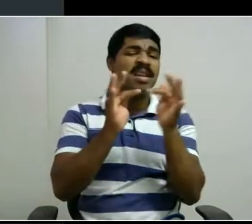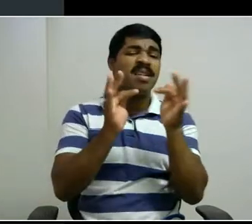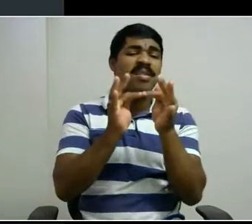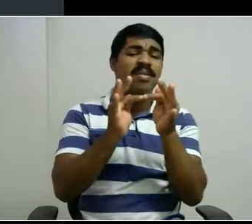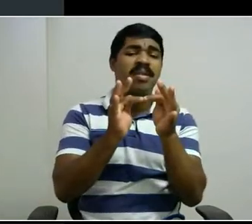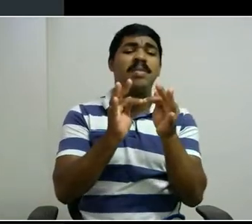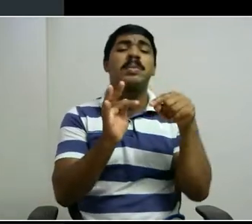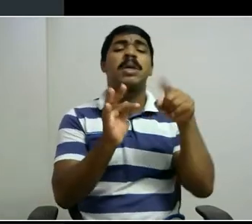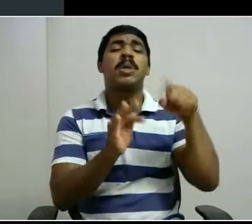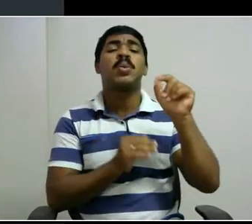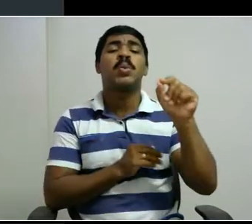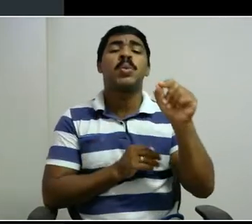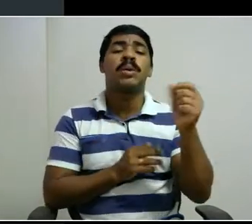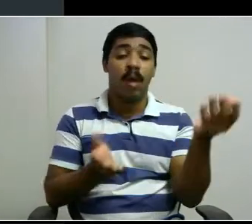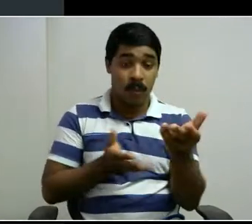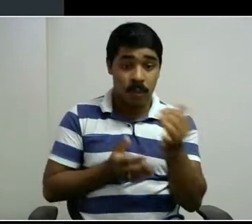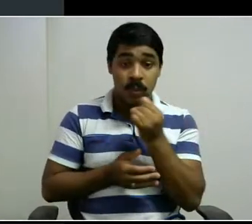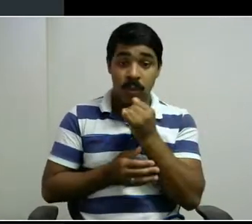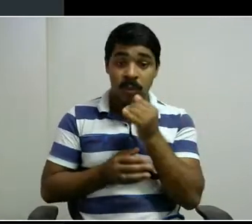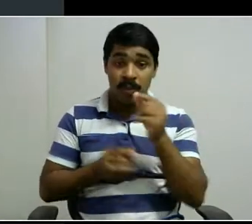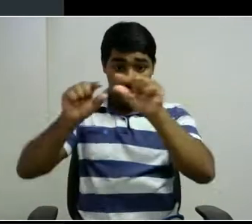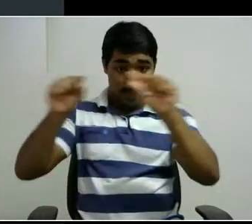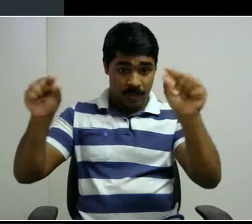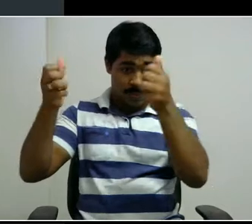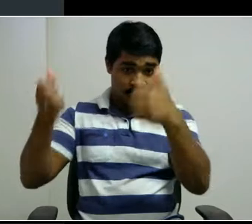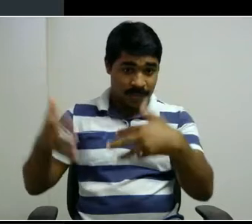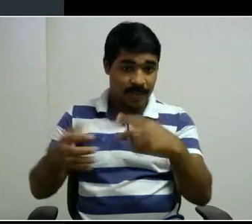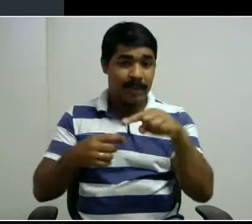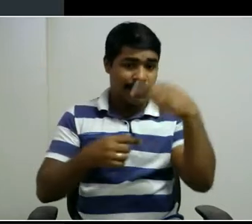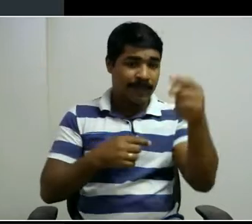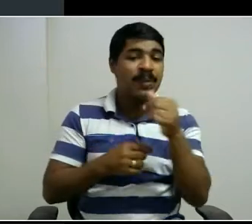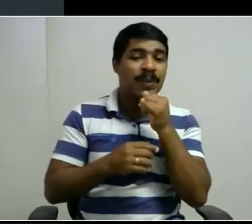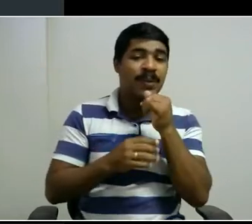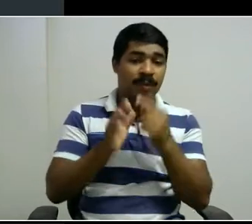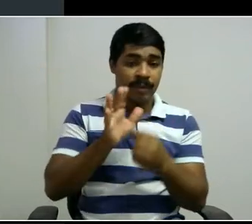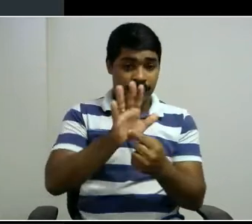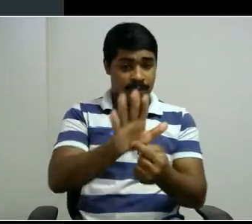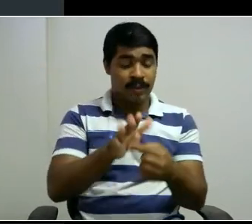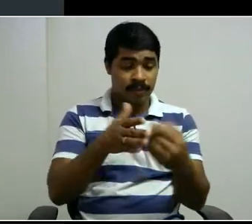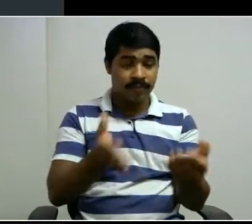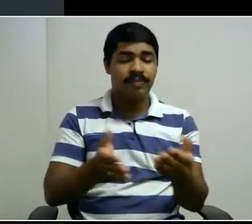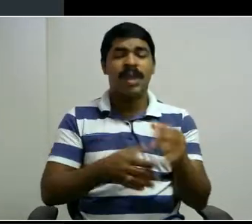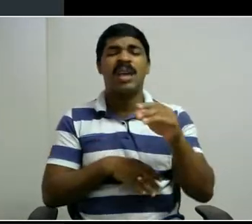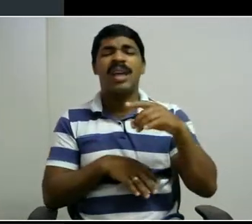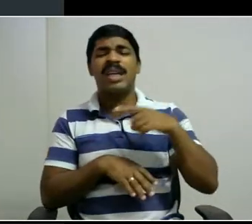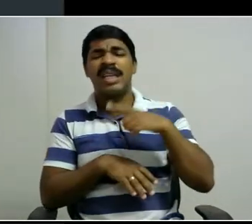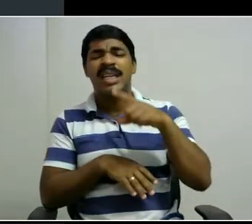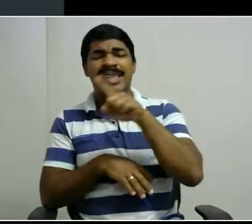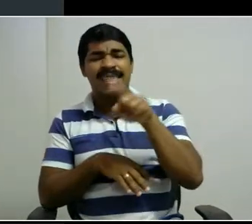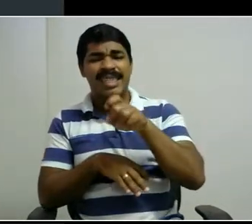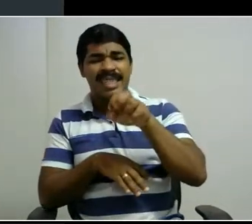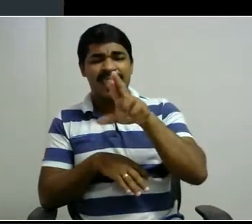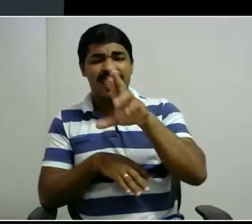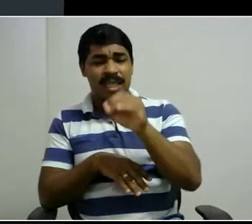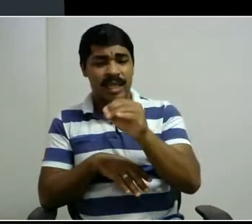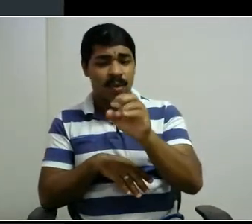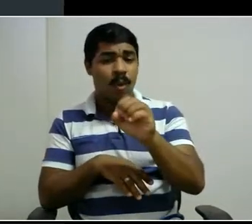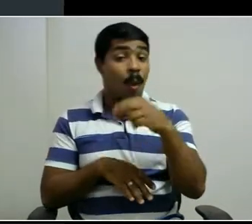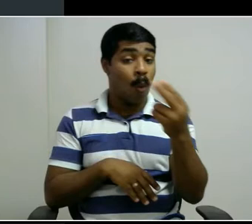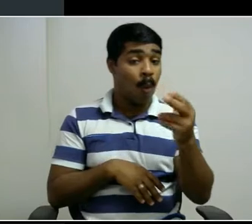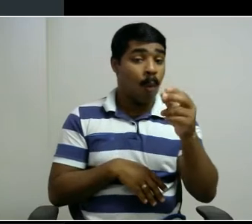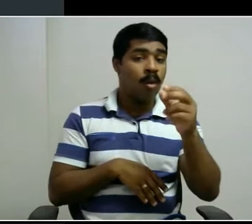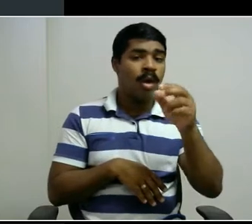caso particular de uma função afim. Lembrando que esta noção de zero de função ou raiz de uma função, a gente já viu na